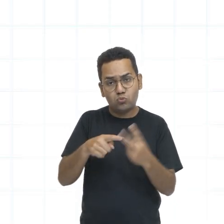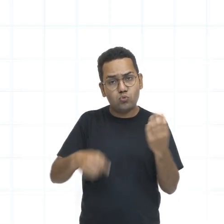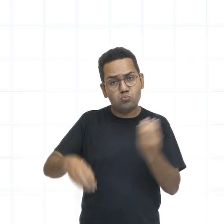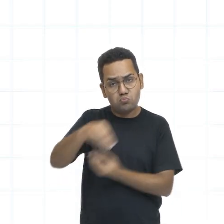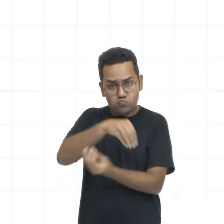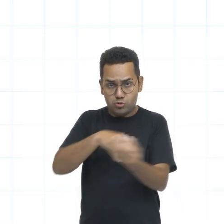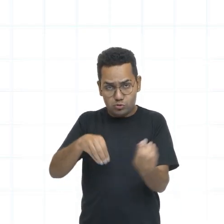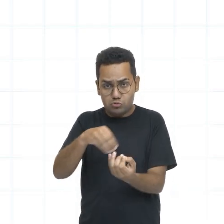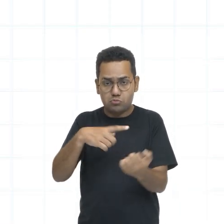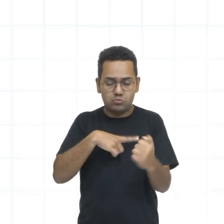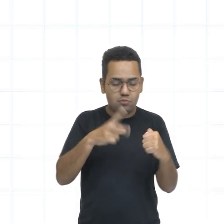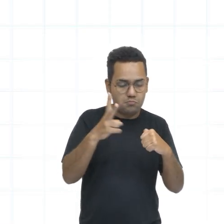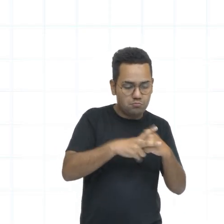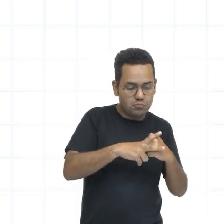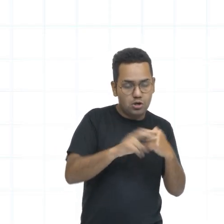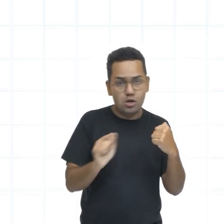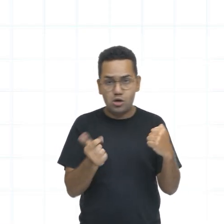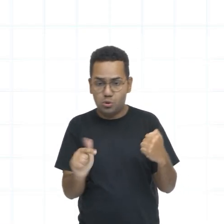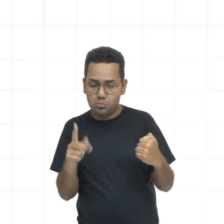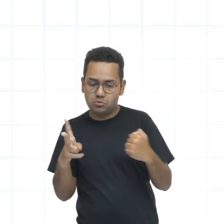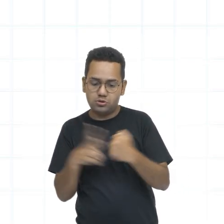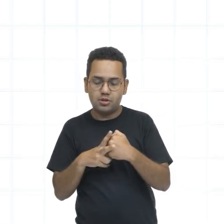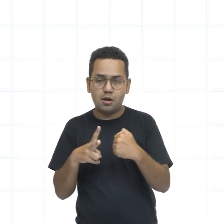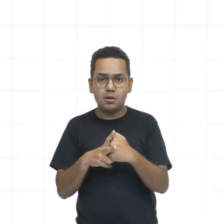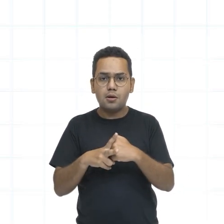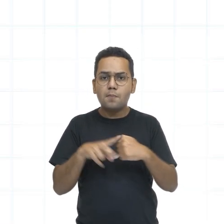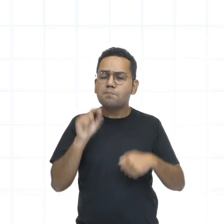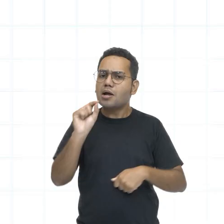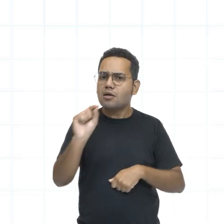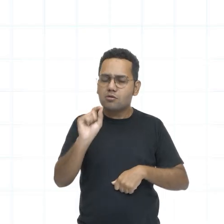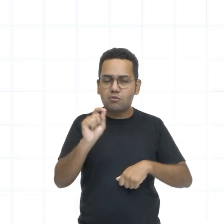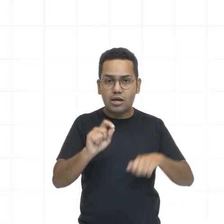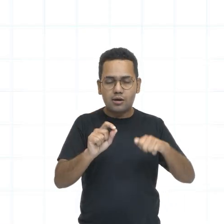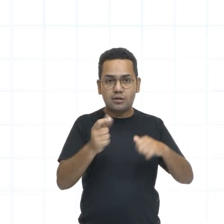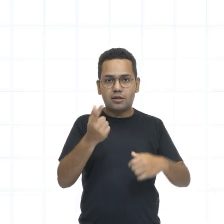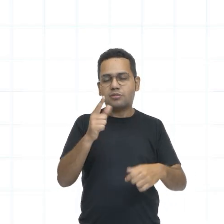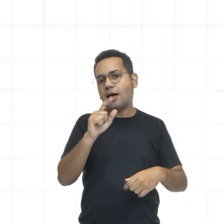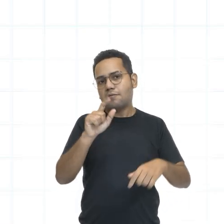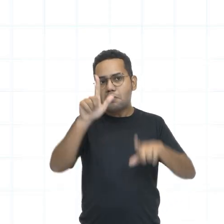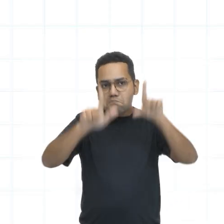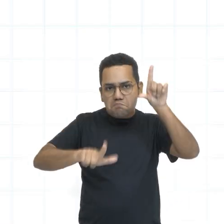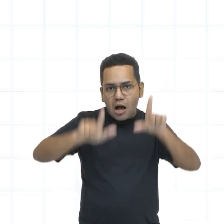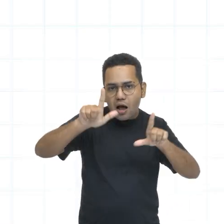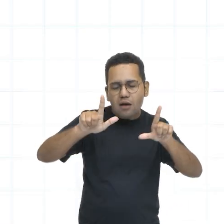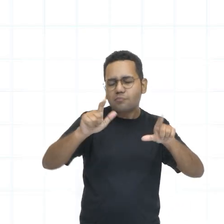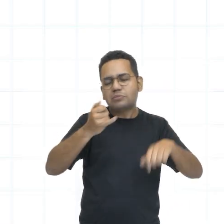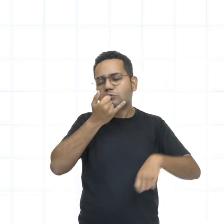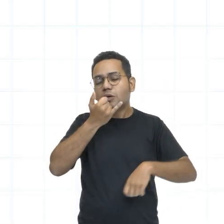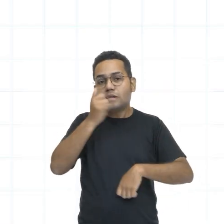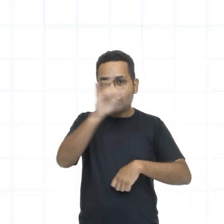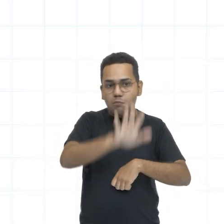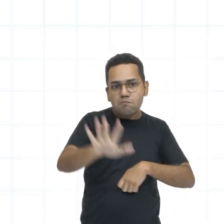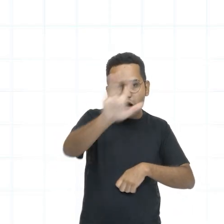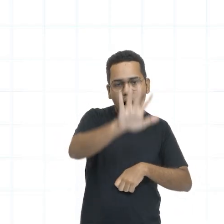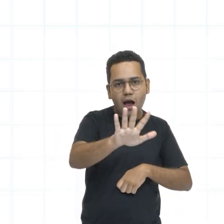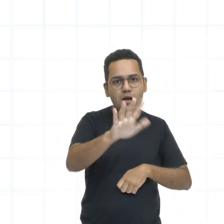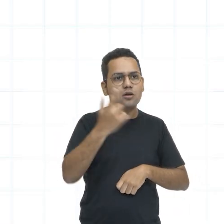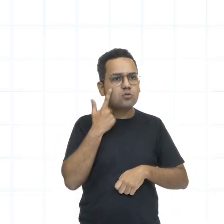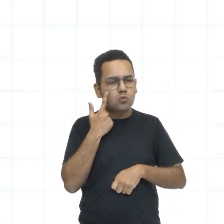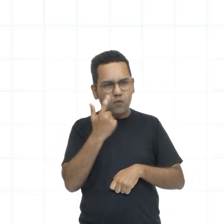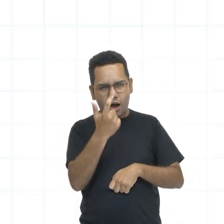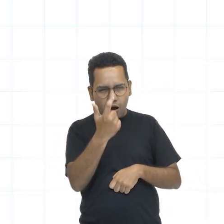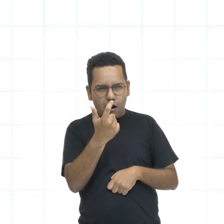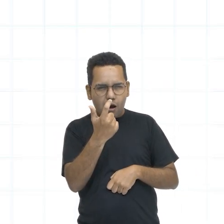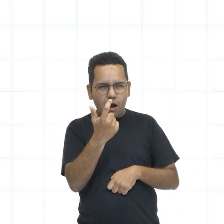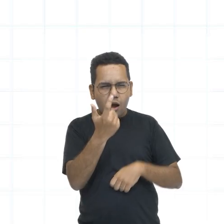linguagem verbal e não verbal para convencer você, né? Então, é muito comum ver imagens, né, às vezes dúbias, né,